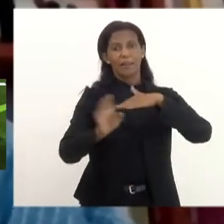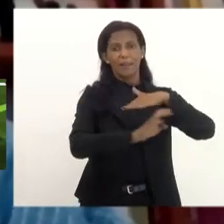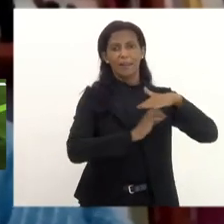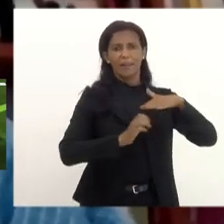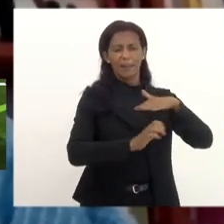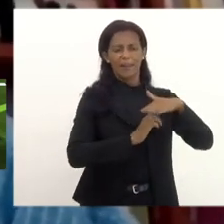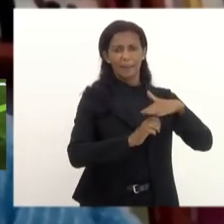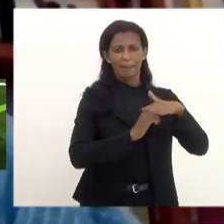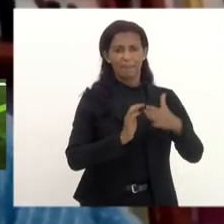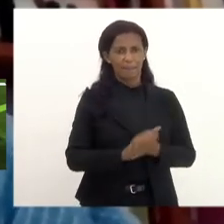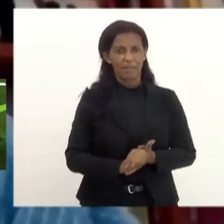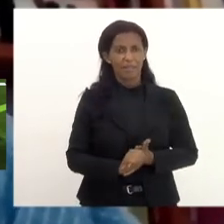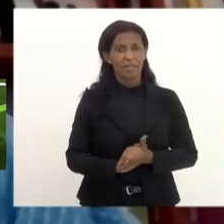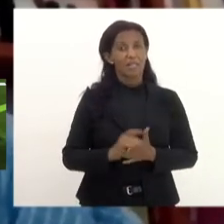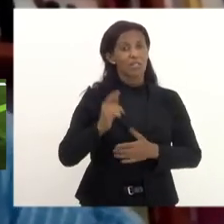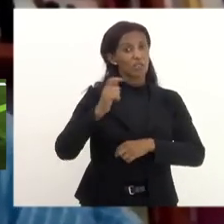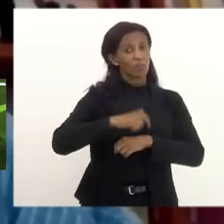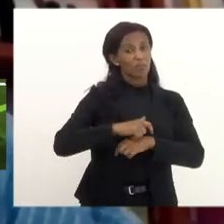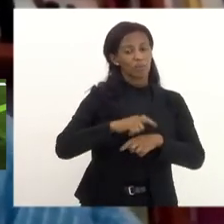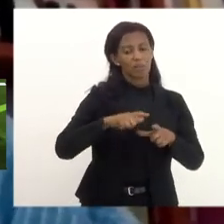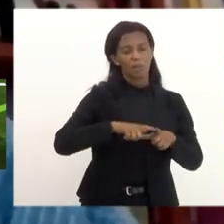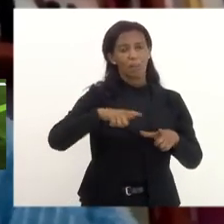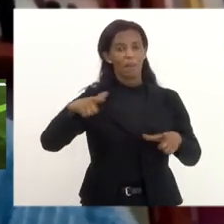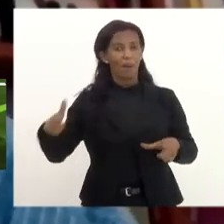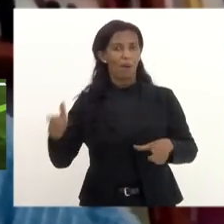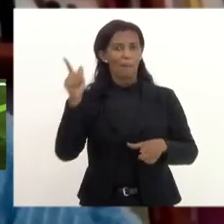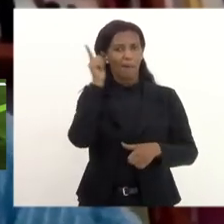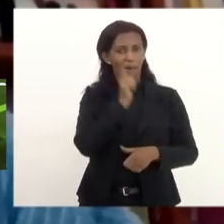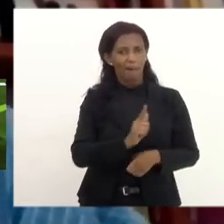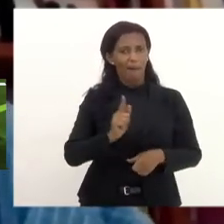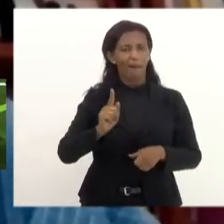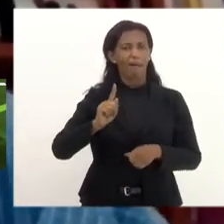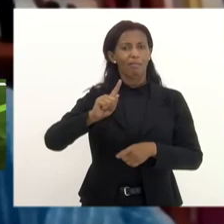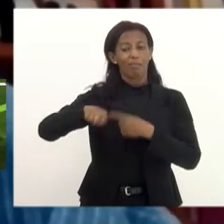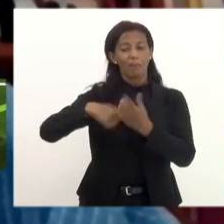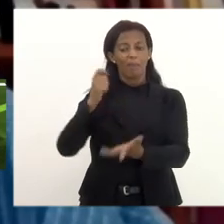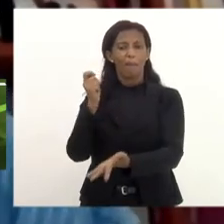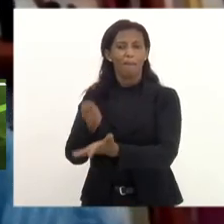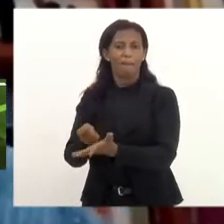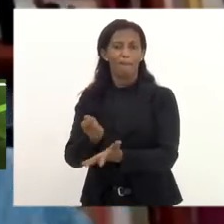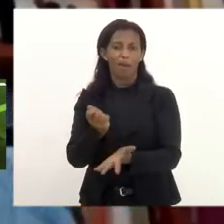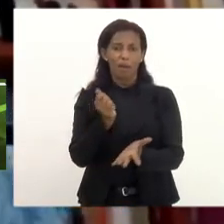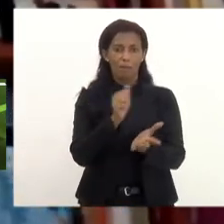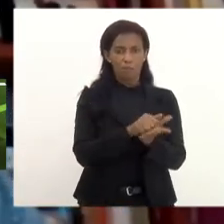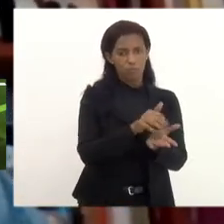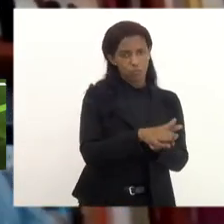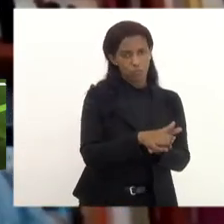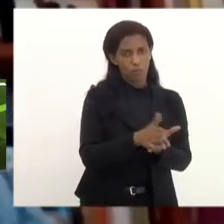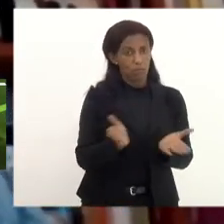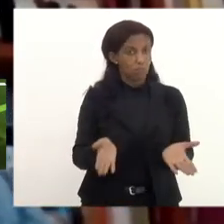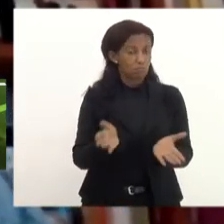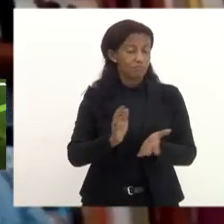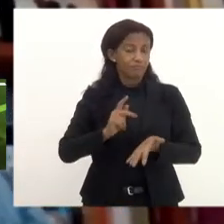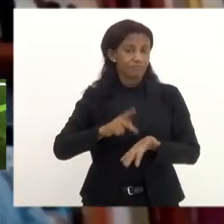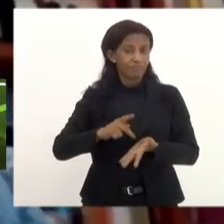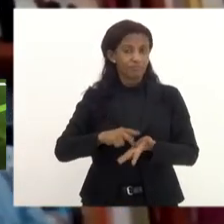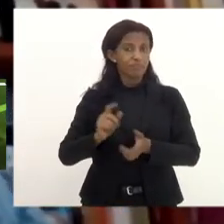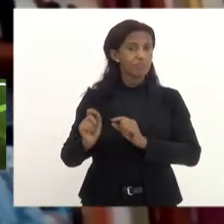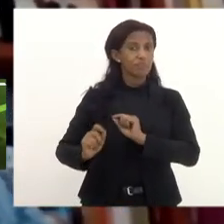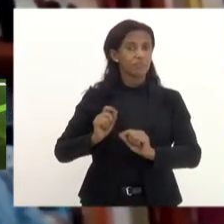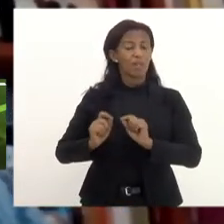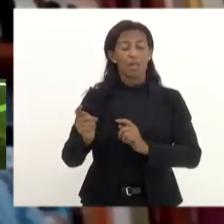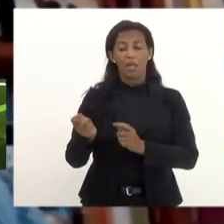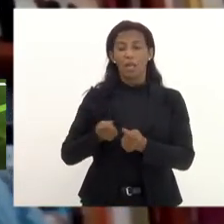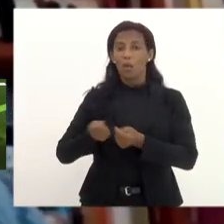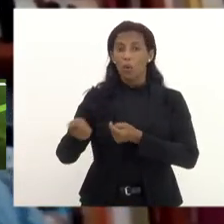até um conteúdo local até maior, né, para ganhar e depois ter que pagar a multa, né? Mas, enfim, mas o fato é que em